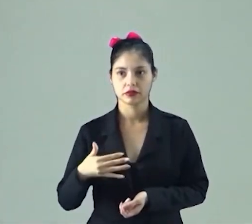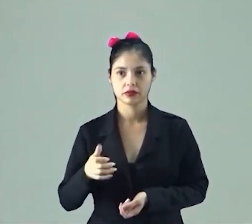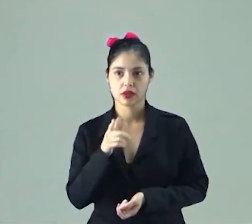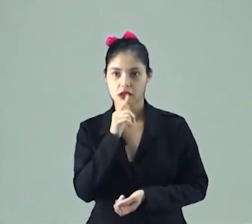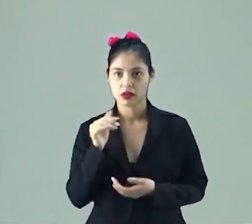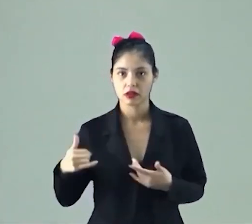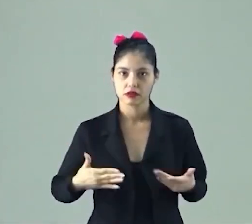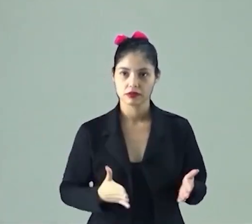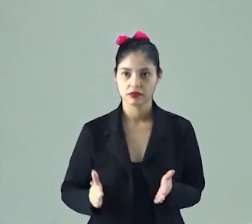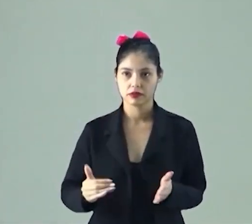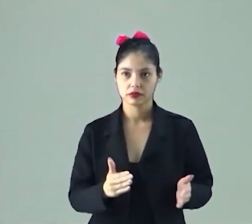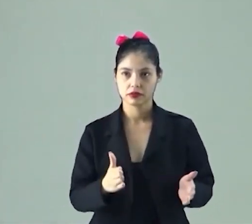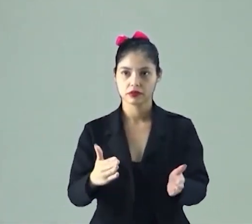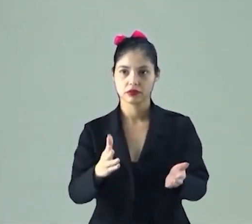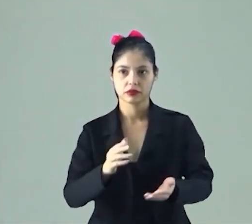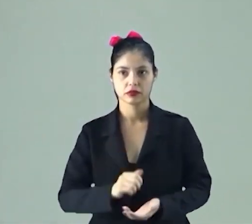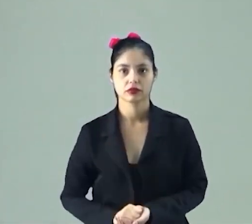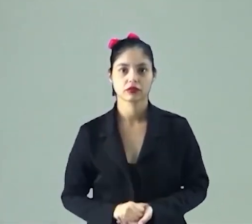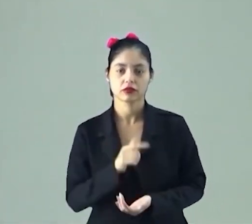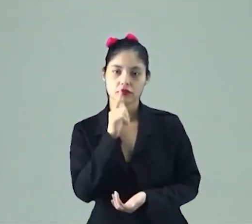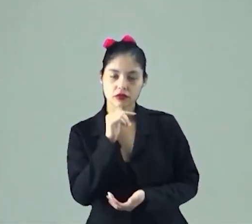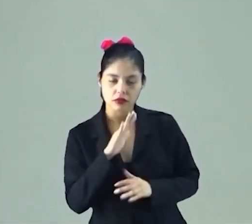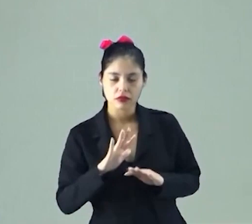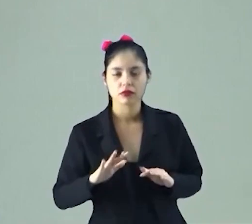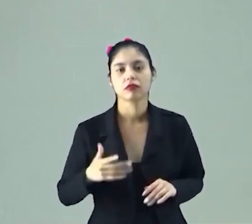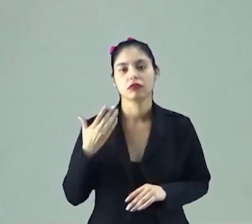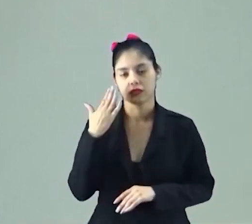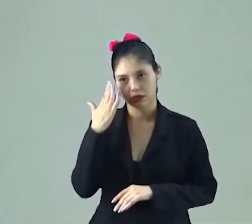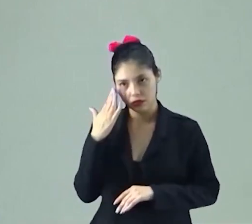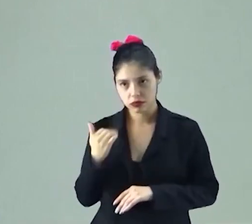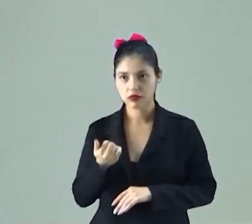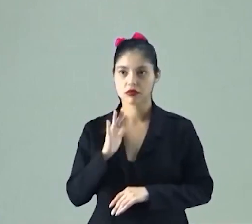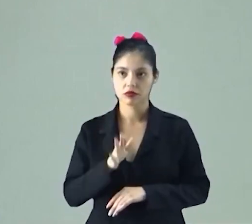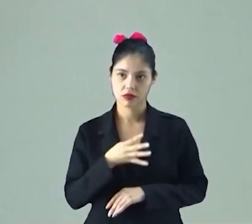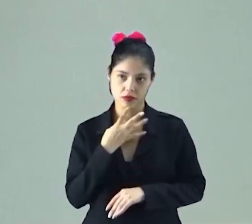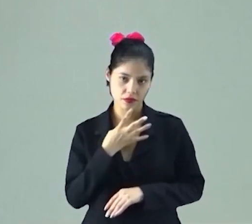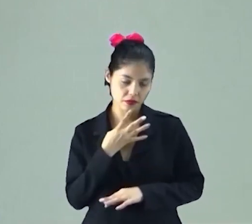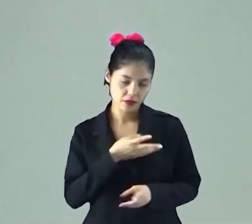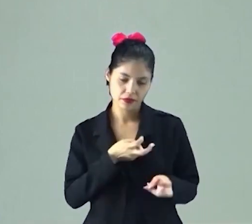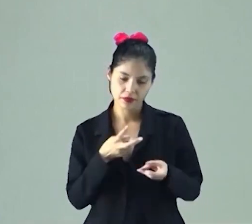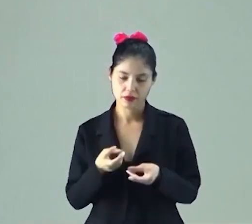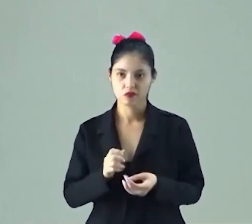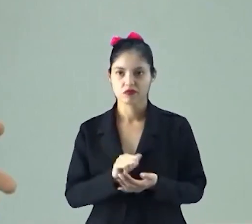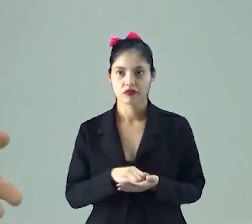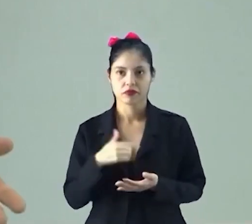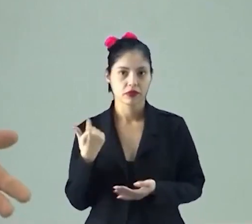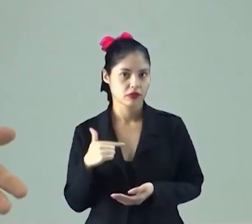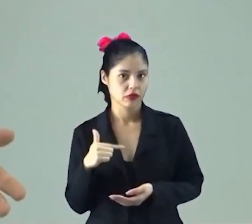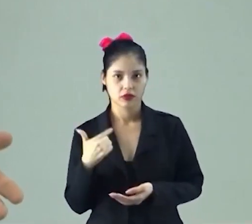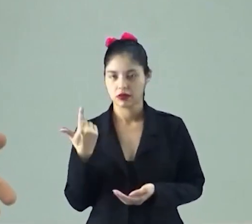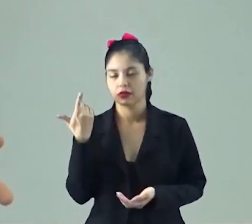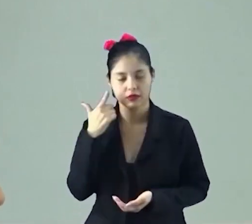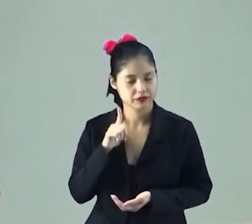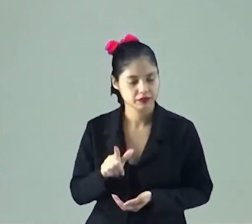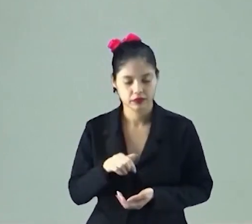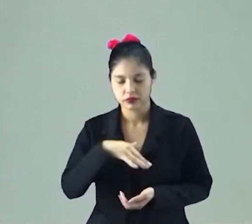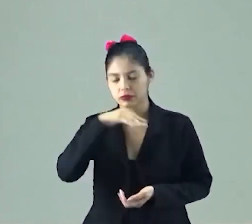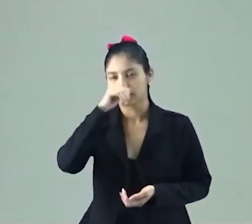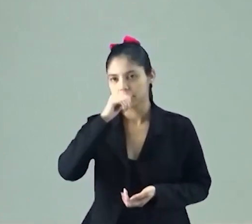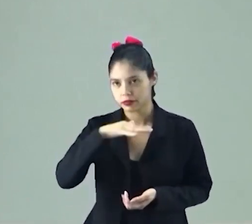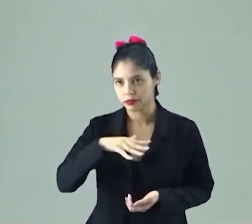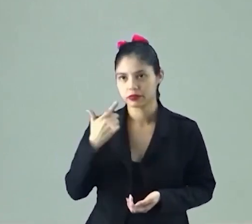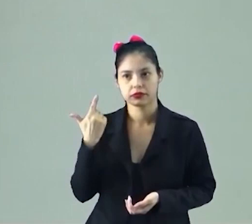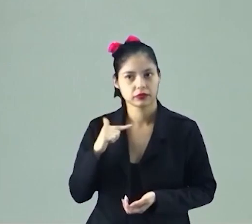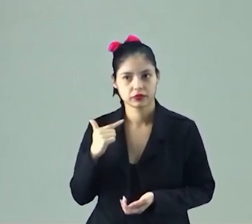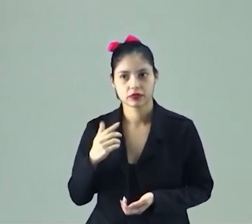rio. Na água, a gente sabe, né, você já deve ter percebido, que a gente não consegue respirar dentro d'água. Então,